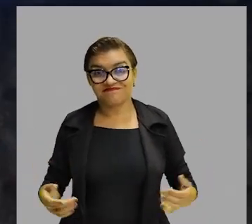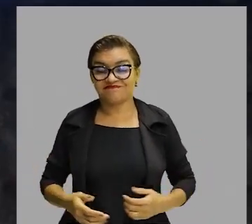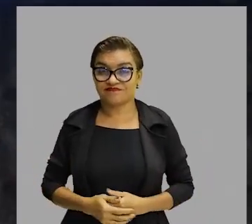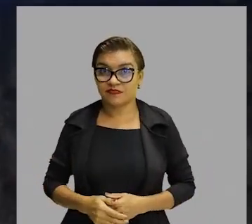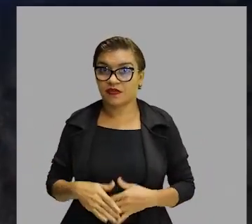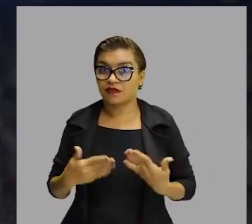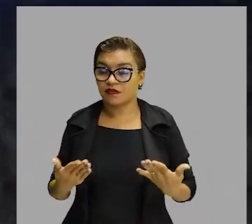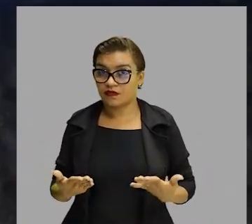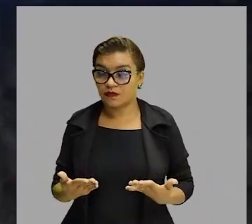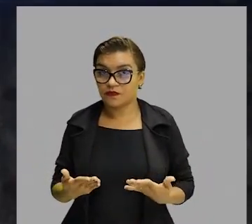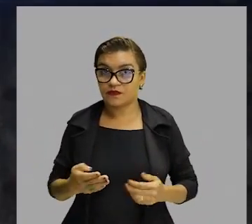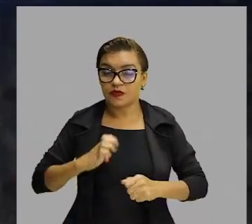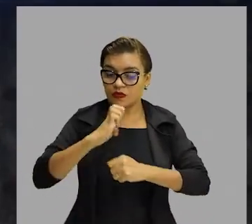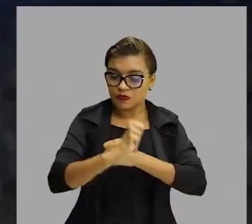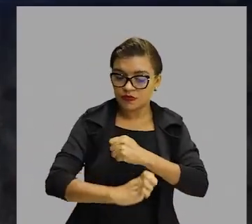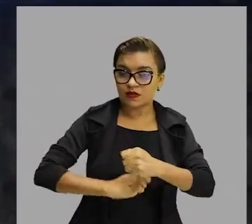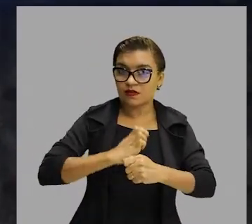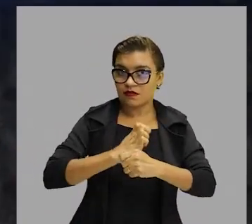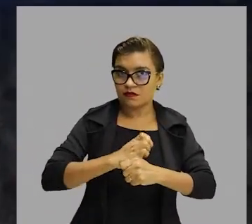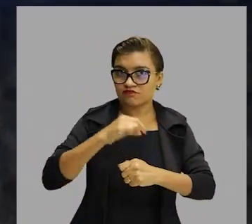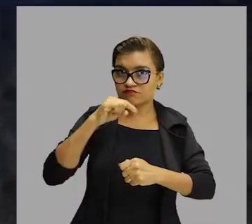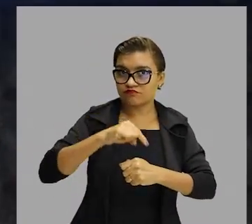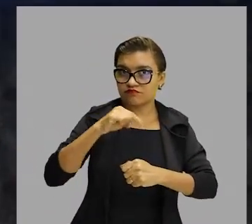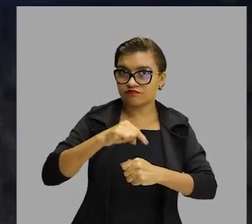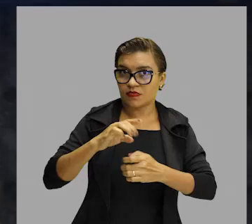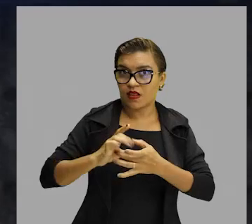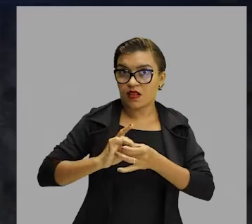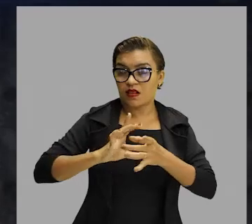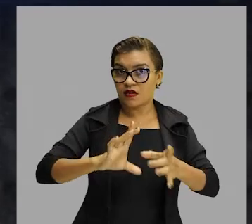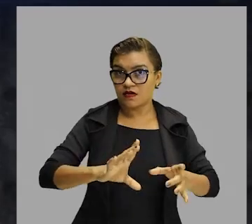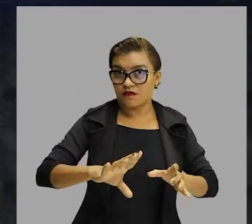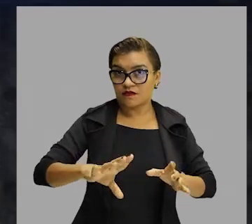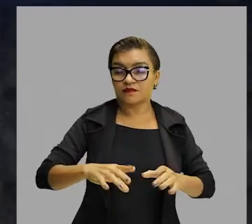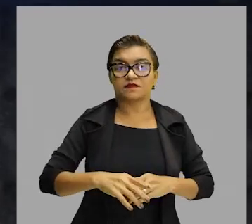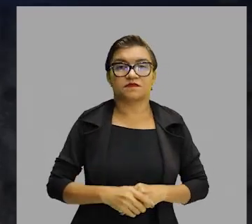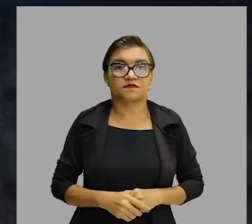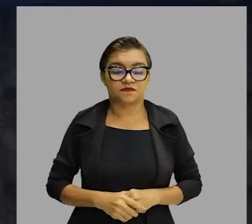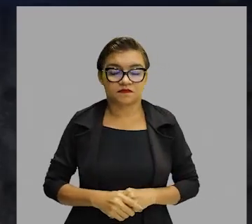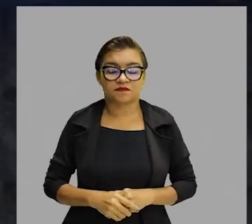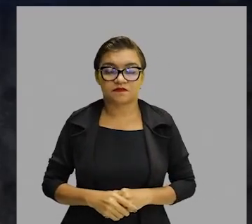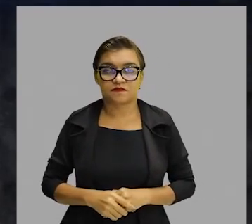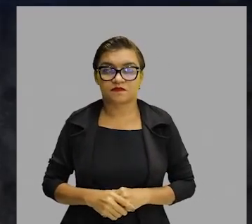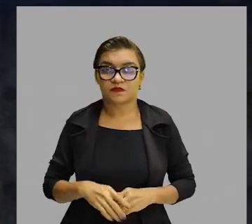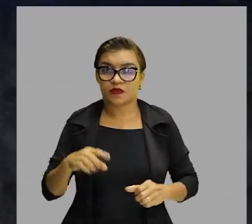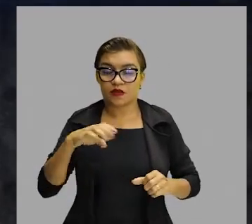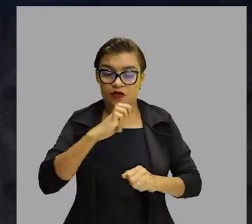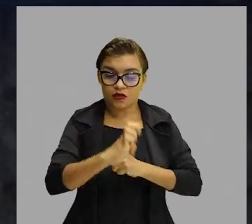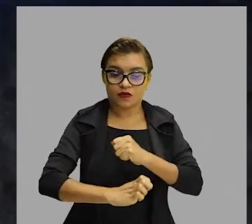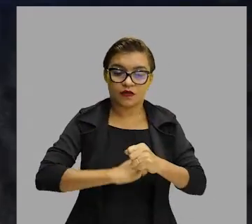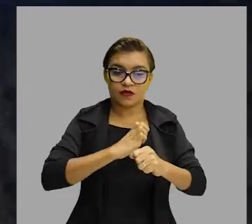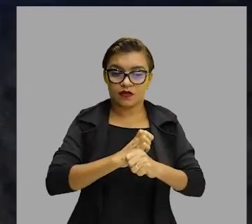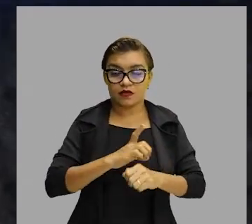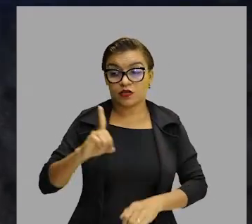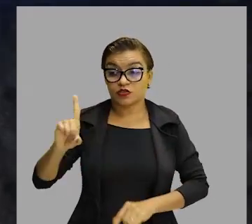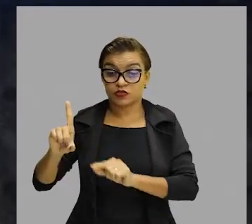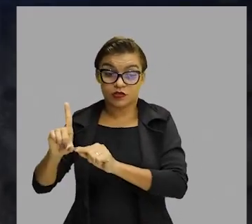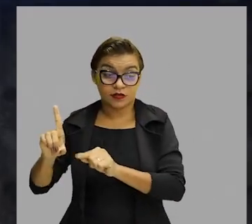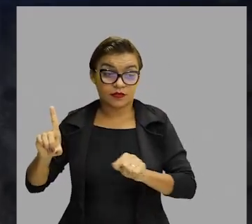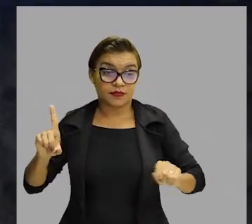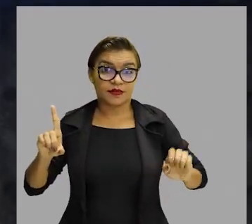Então, os elétrons, né, os elétrons livres, portadores de elétrons, eles trafegam da direita para a